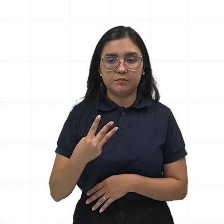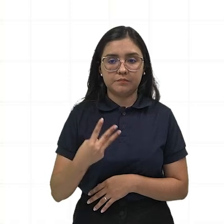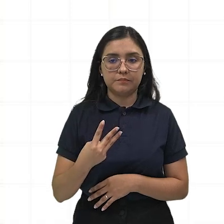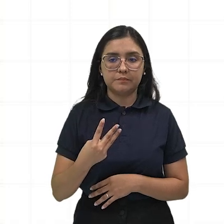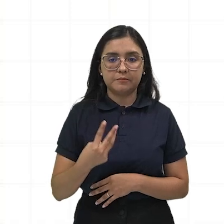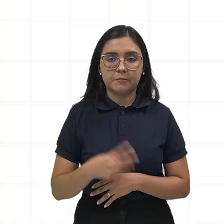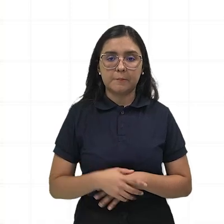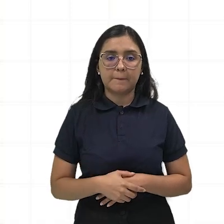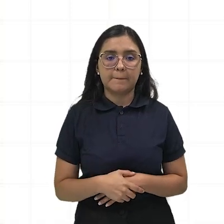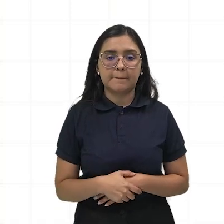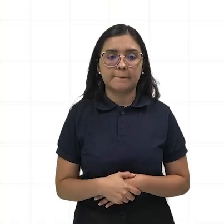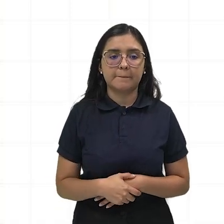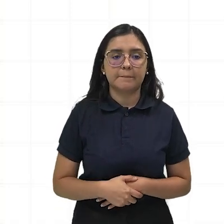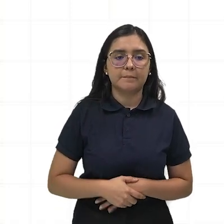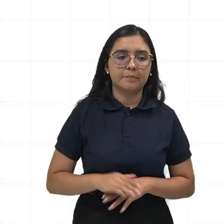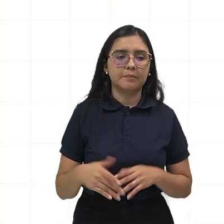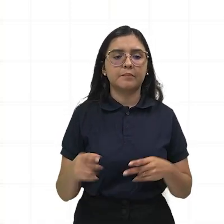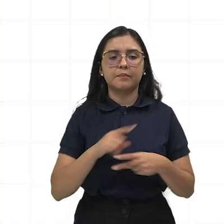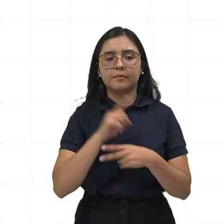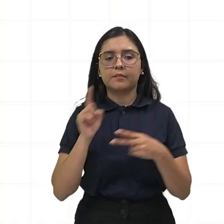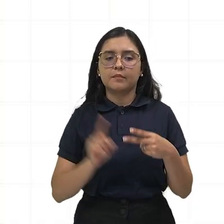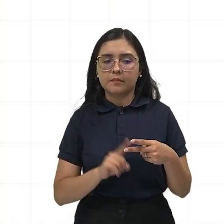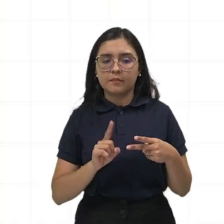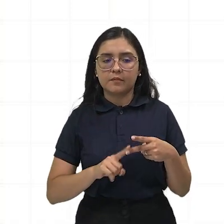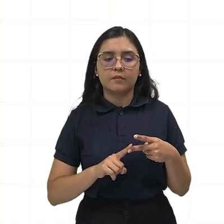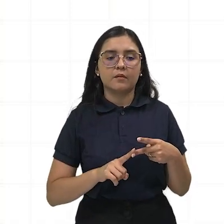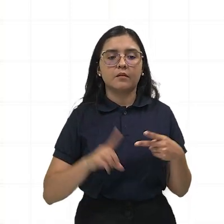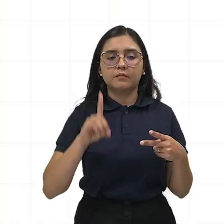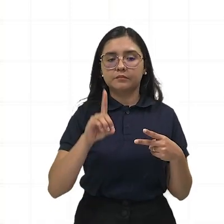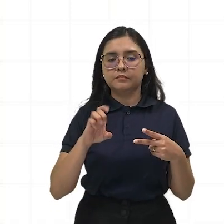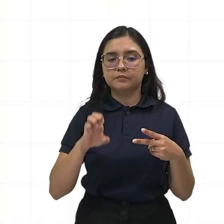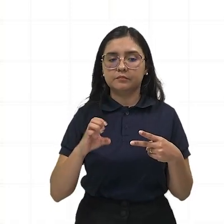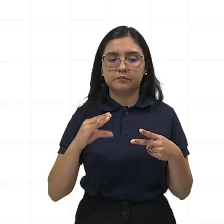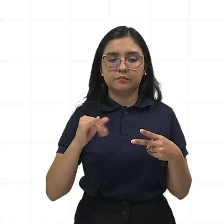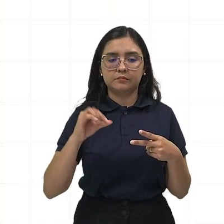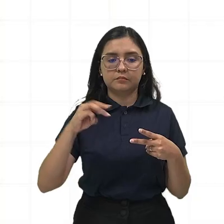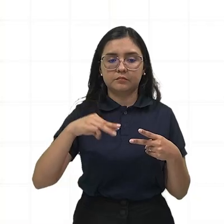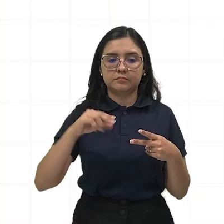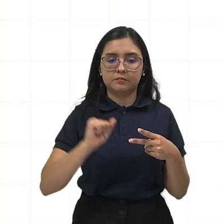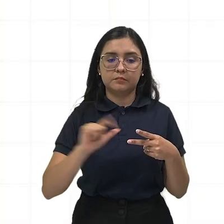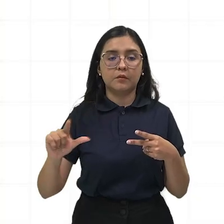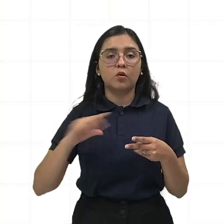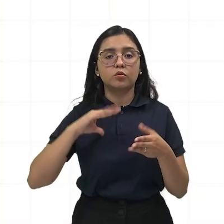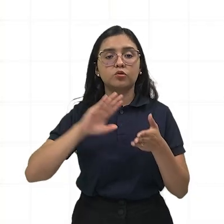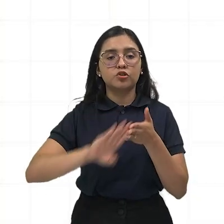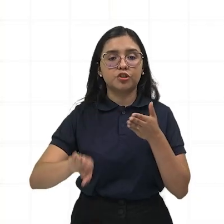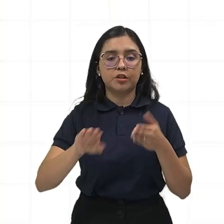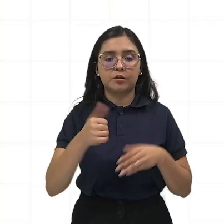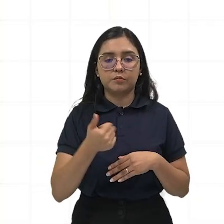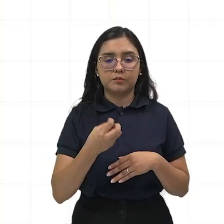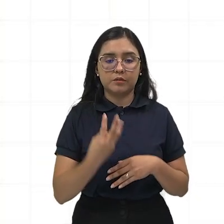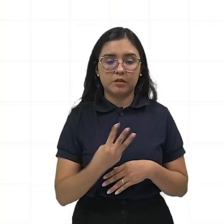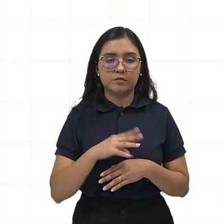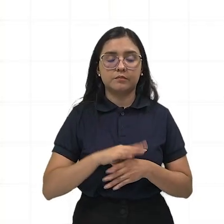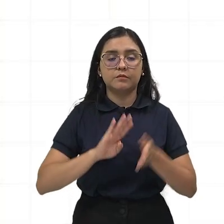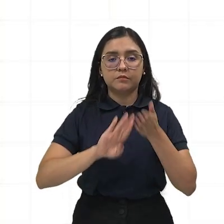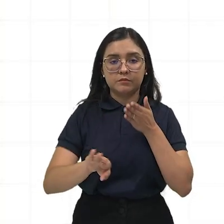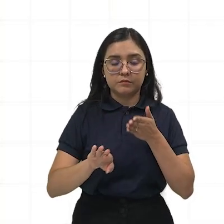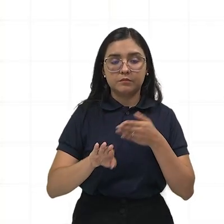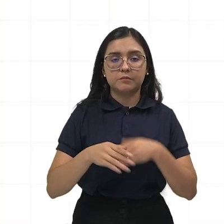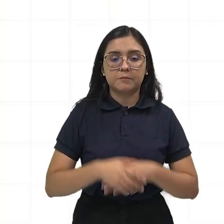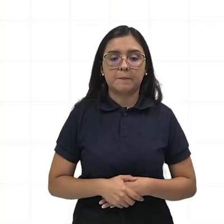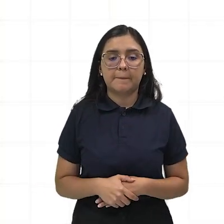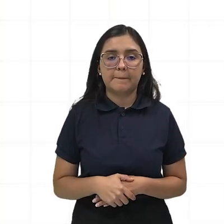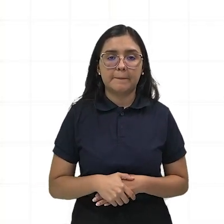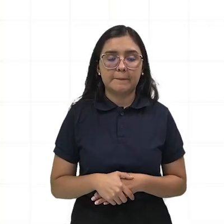13. Parte decimal. Lembrando que é quando você retira, né, a